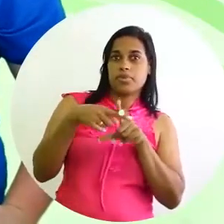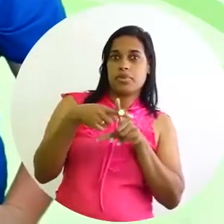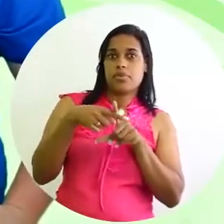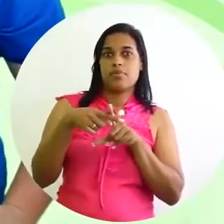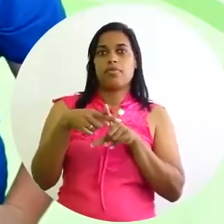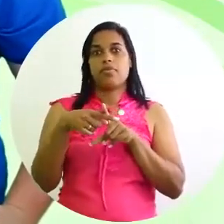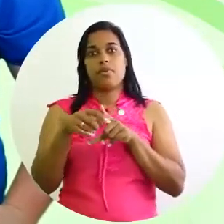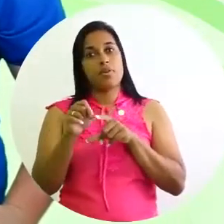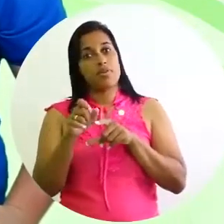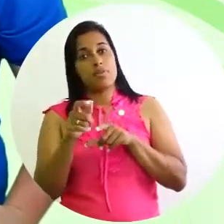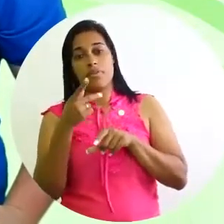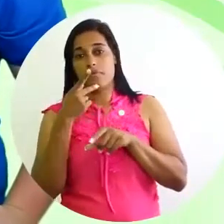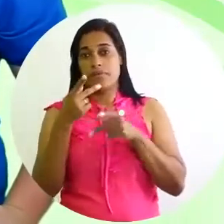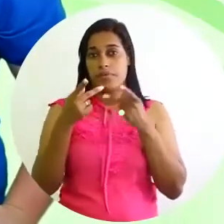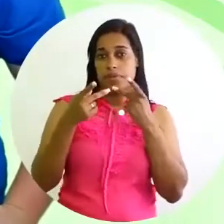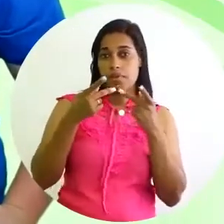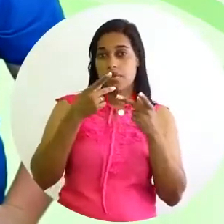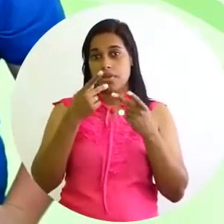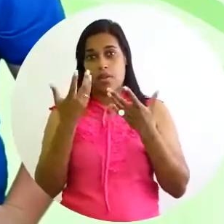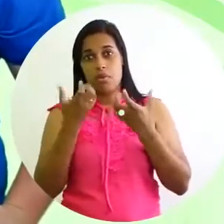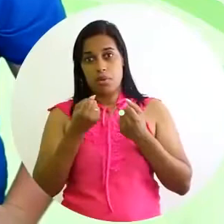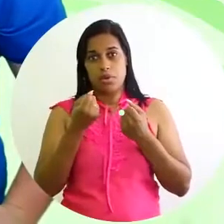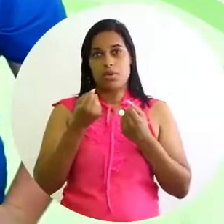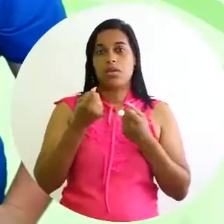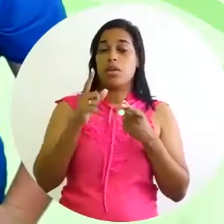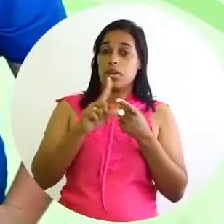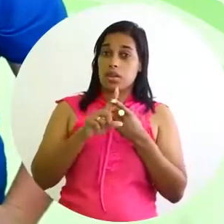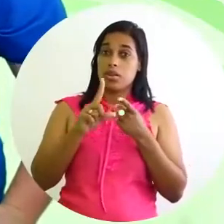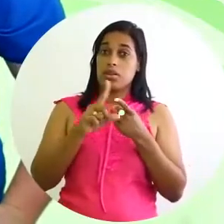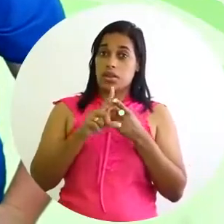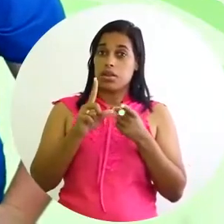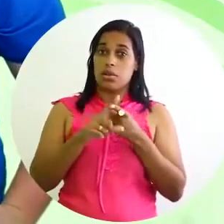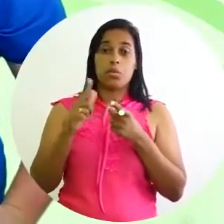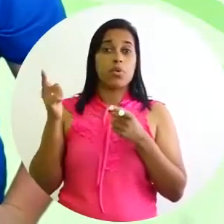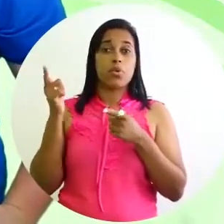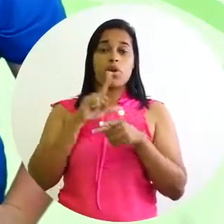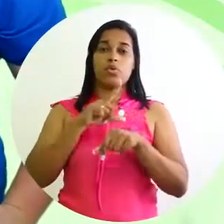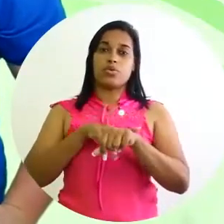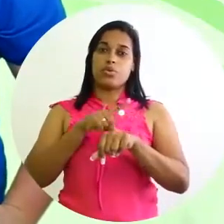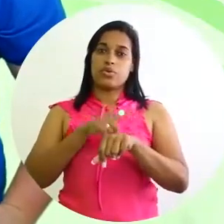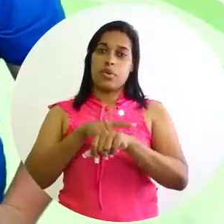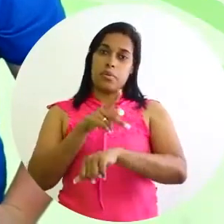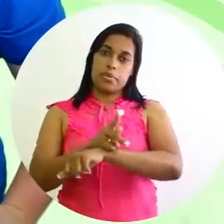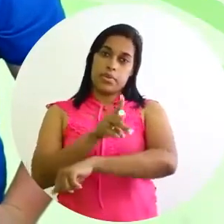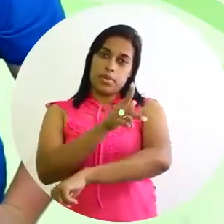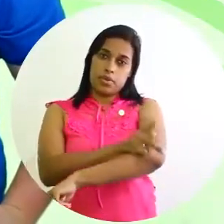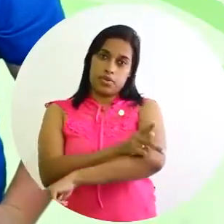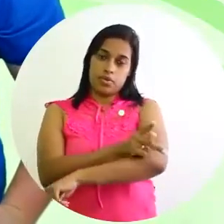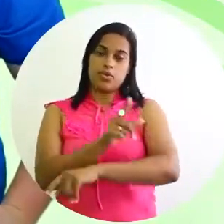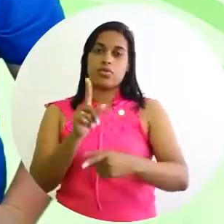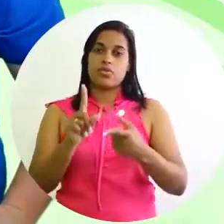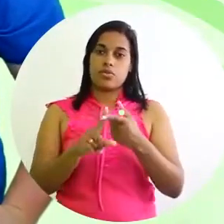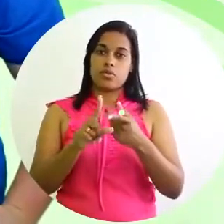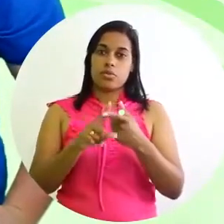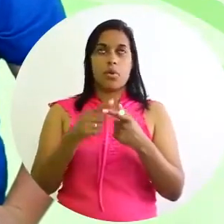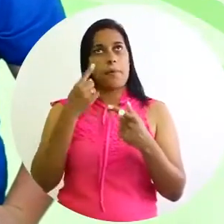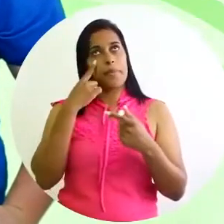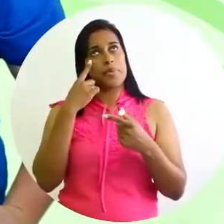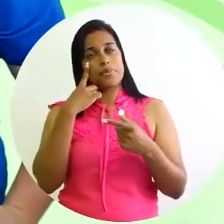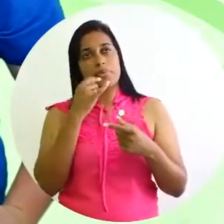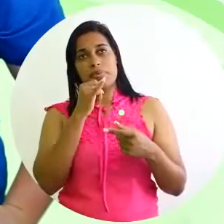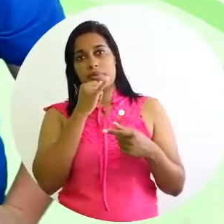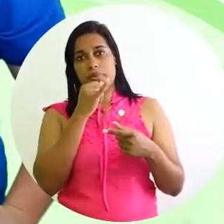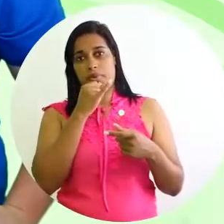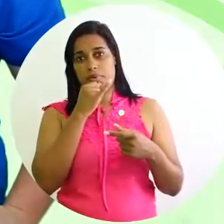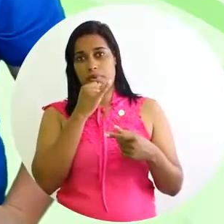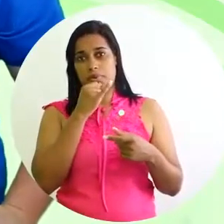expositiva, do professor fala, o aluno absorve, e também do ganho do tempo pedagógico. Assim, você pode